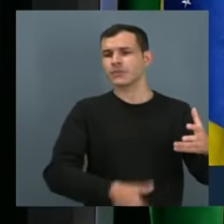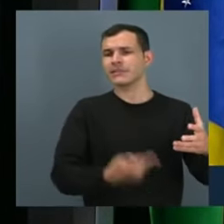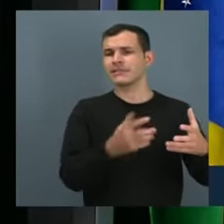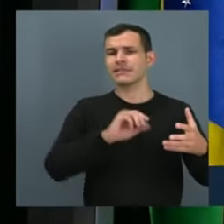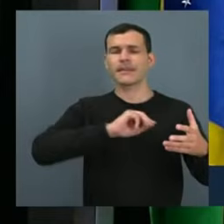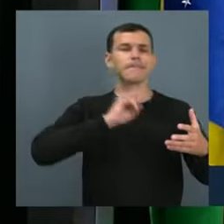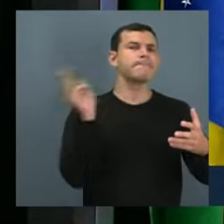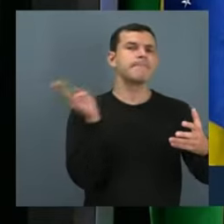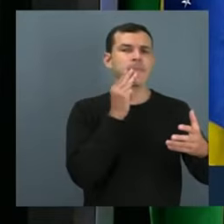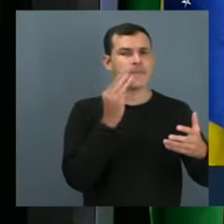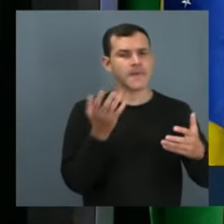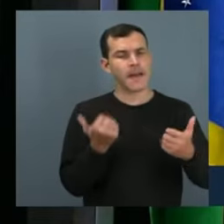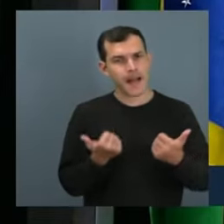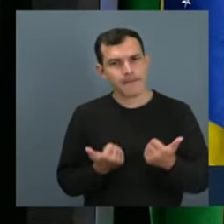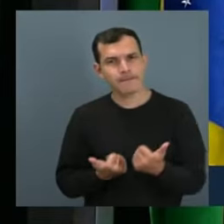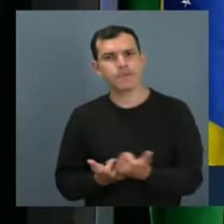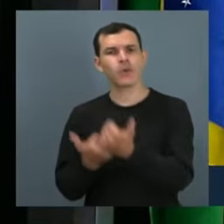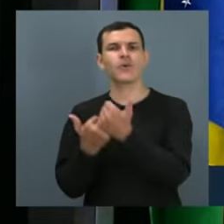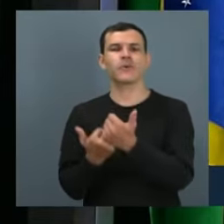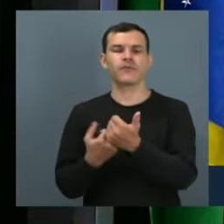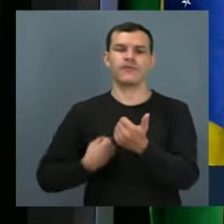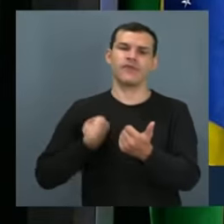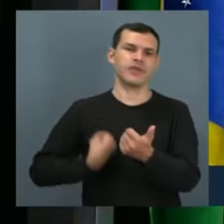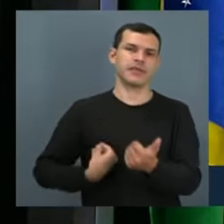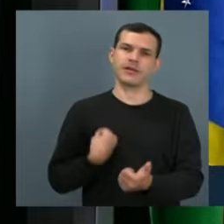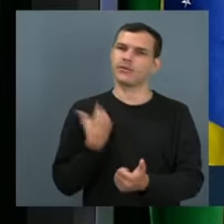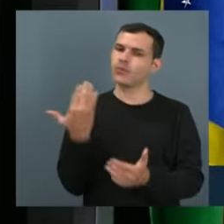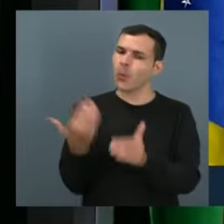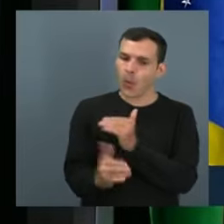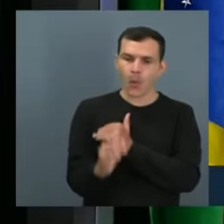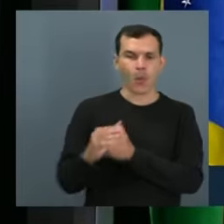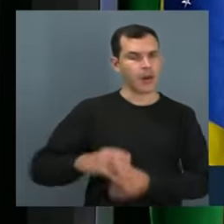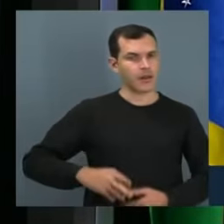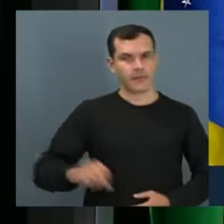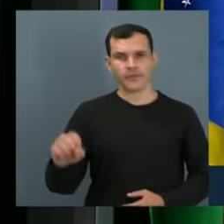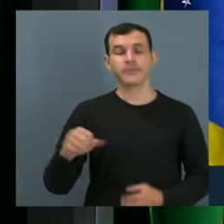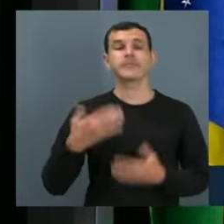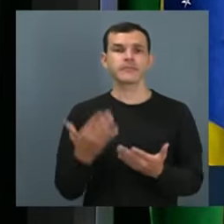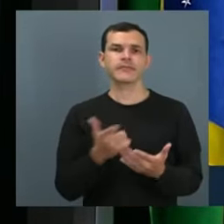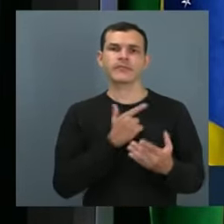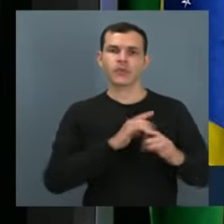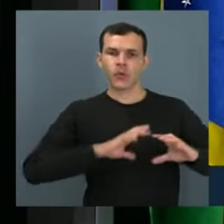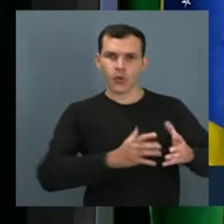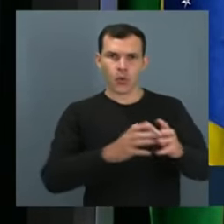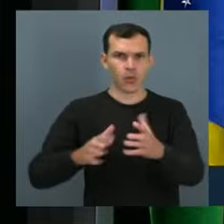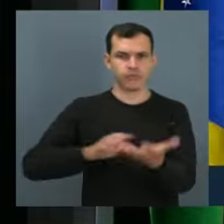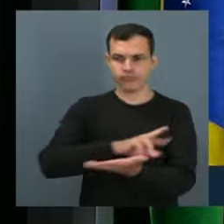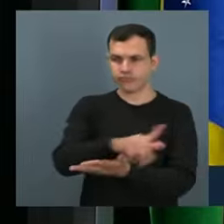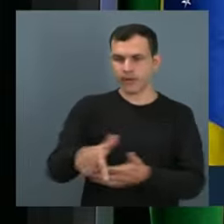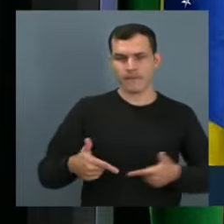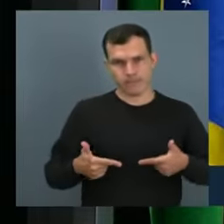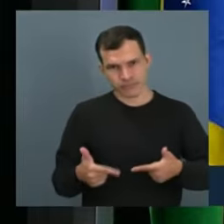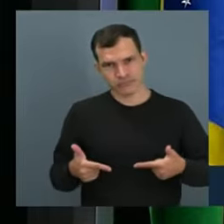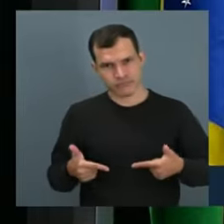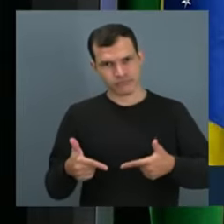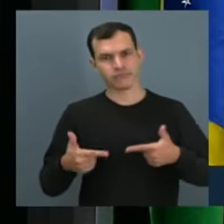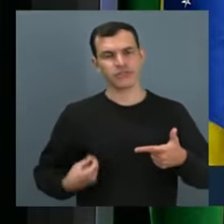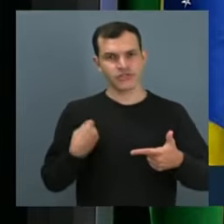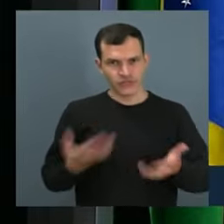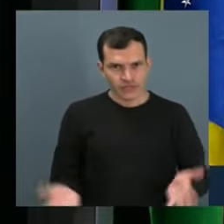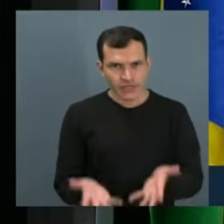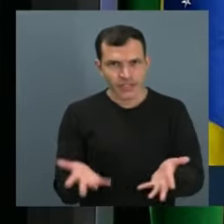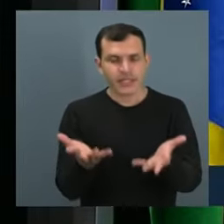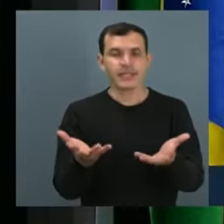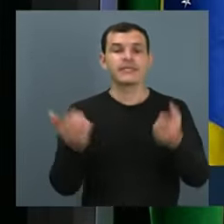projetos pró-vida nas comissões. Para todos os movimentos pró-vida, as 2 vidas importam. A da criança, que